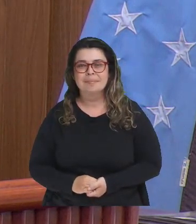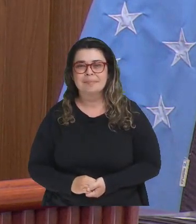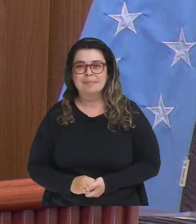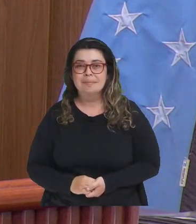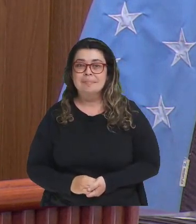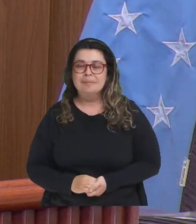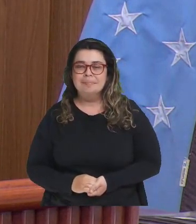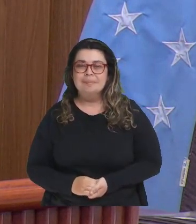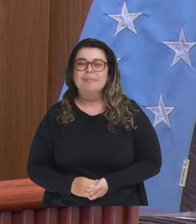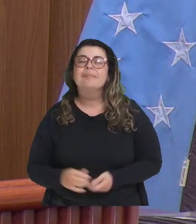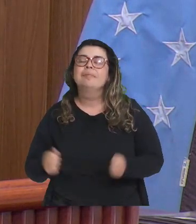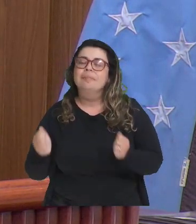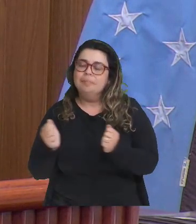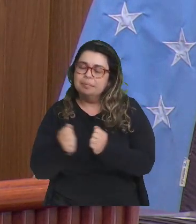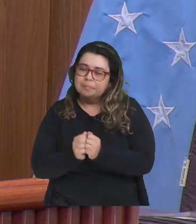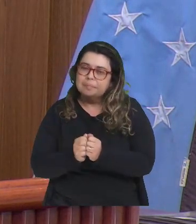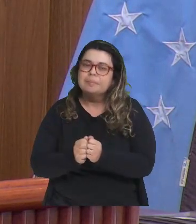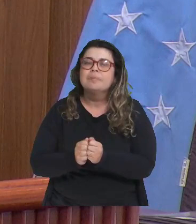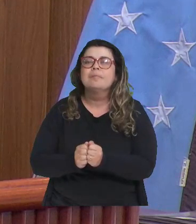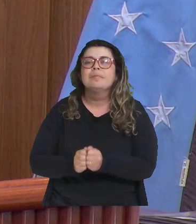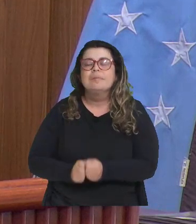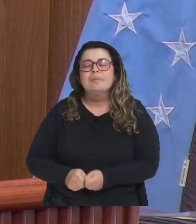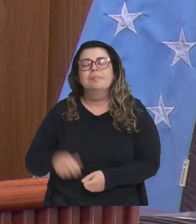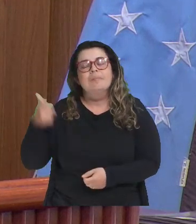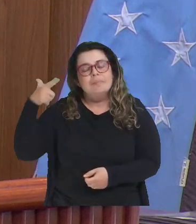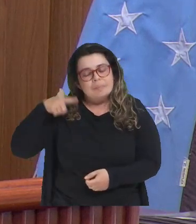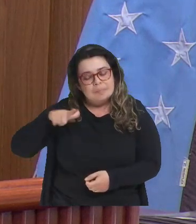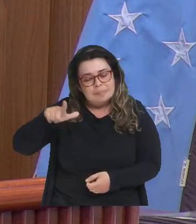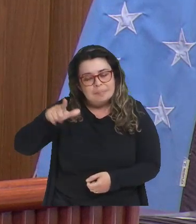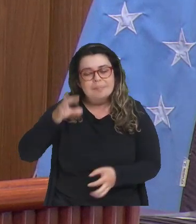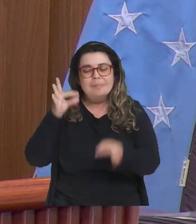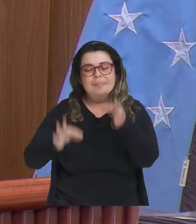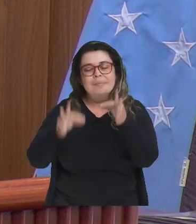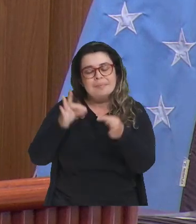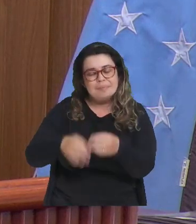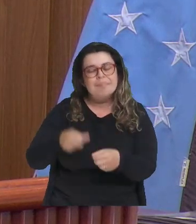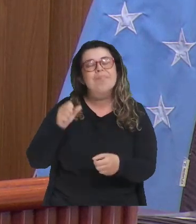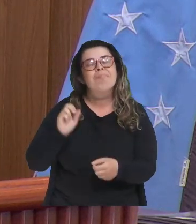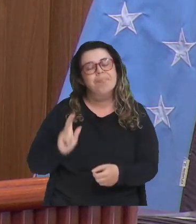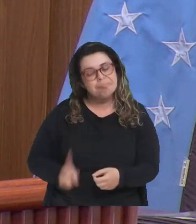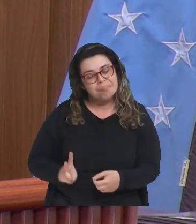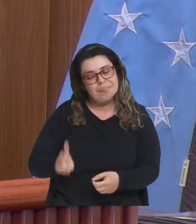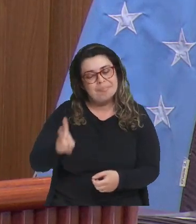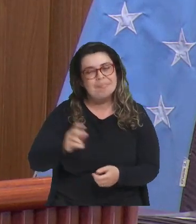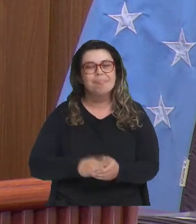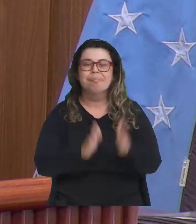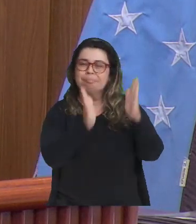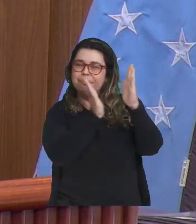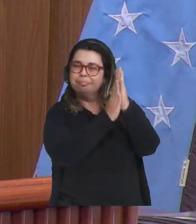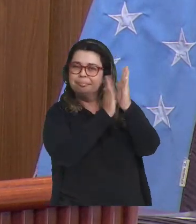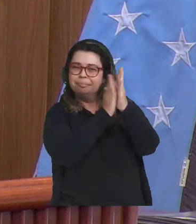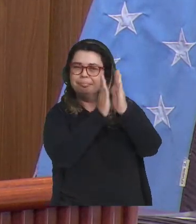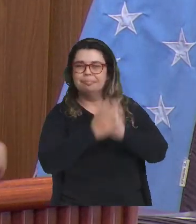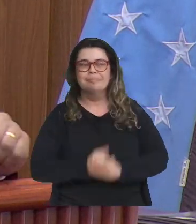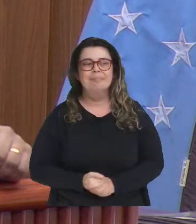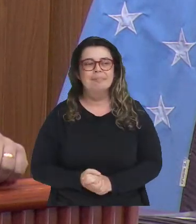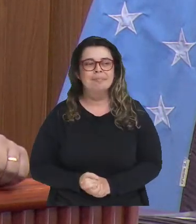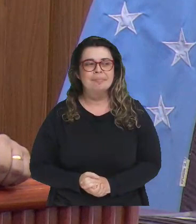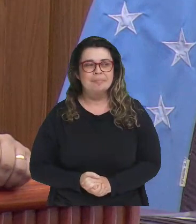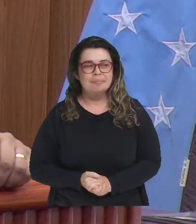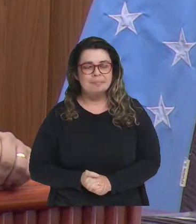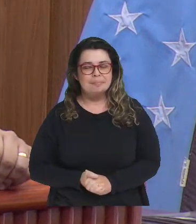com perseverança a justiça sempre é feita, não é? A gente vai caminhando nesse sentido. Parabéns. Senhor presidente,